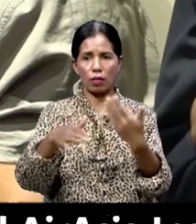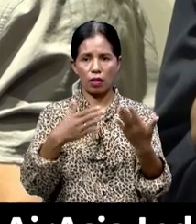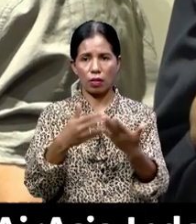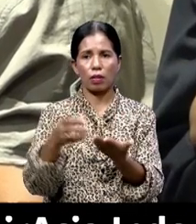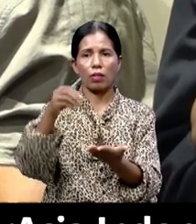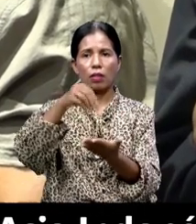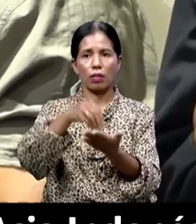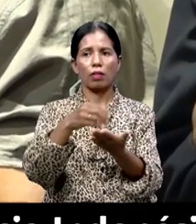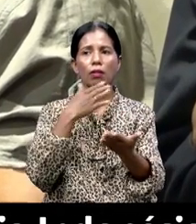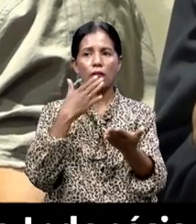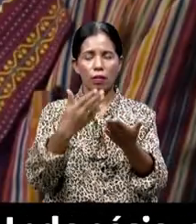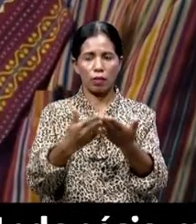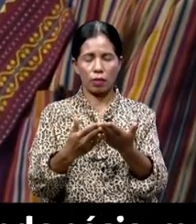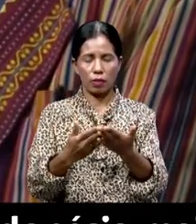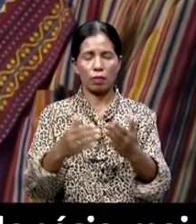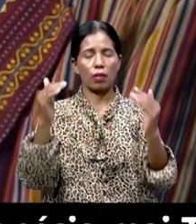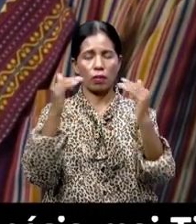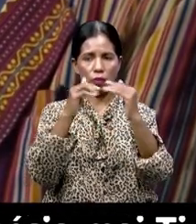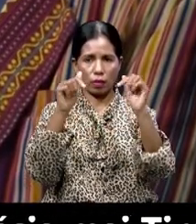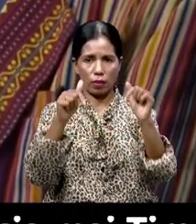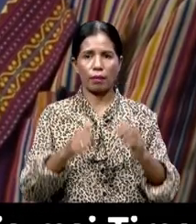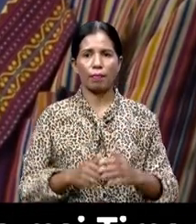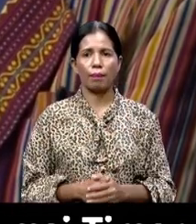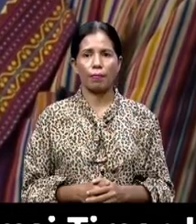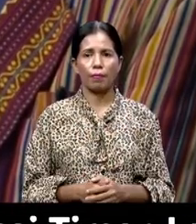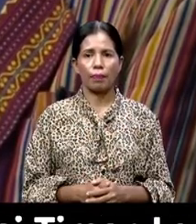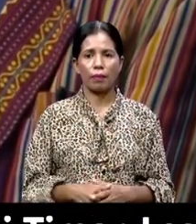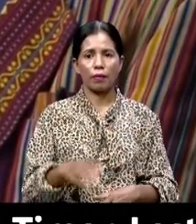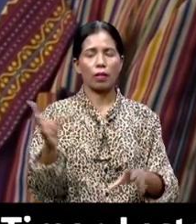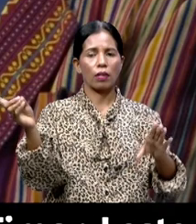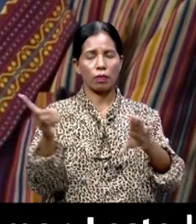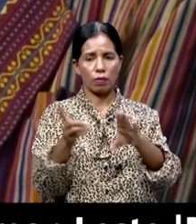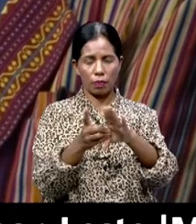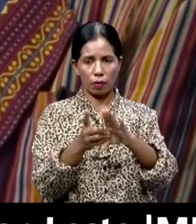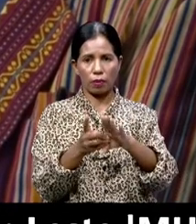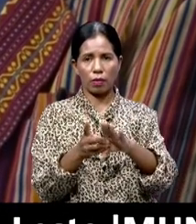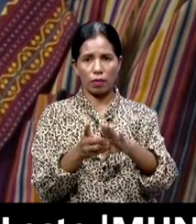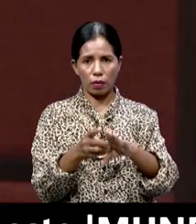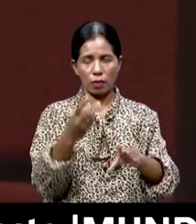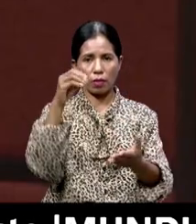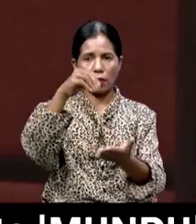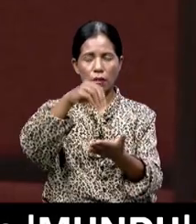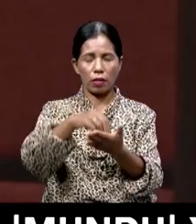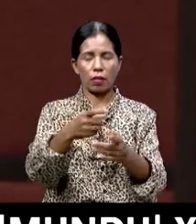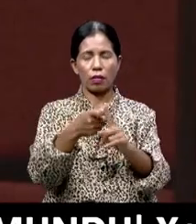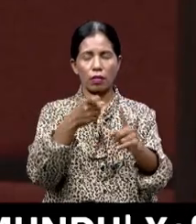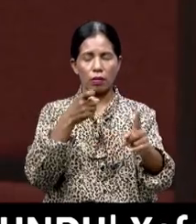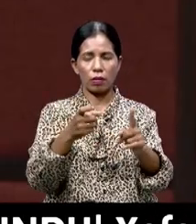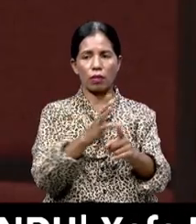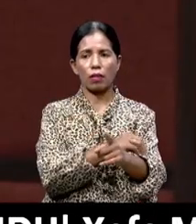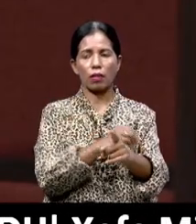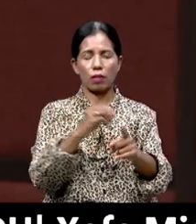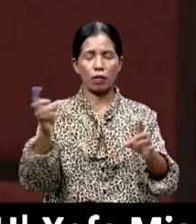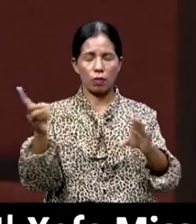produzidos e validados neste seminário. Estes documentos servirão como anexo e parte integrante do